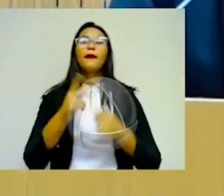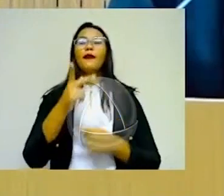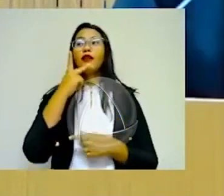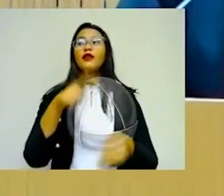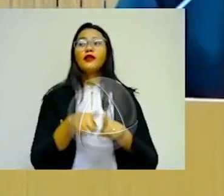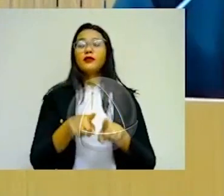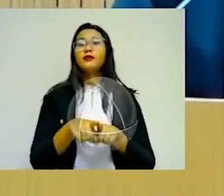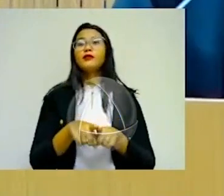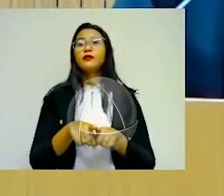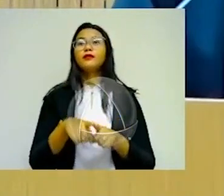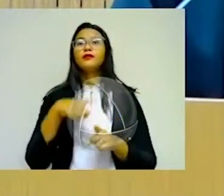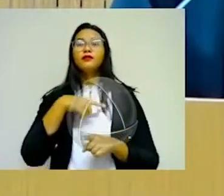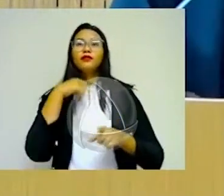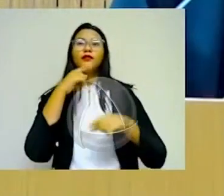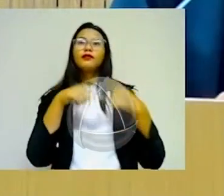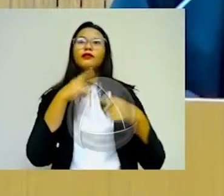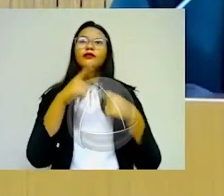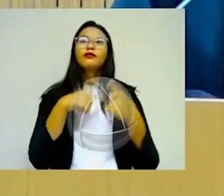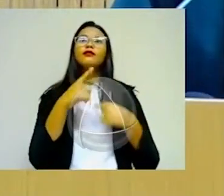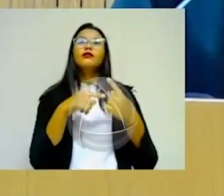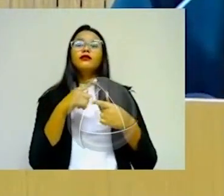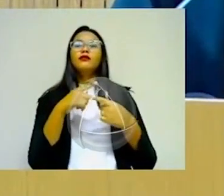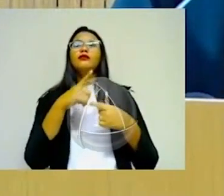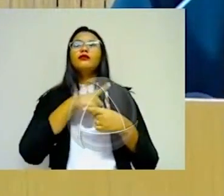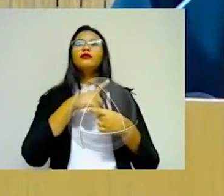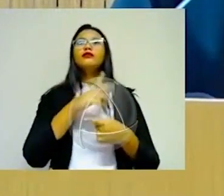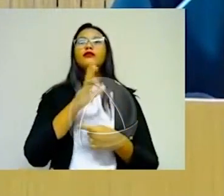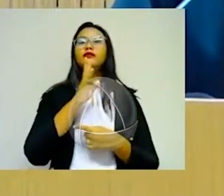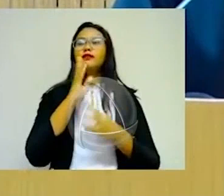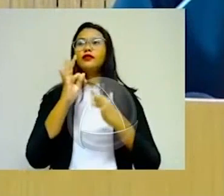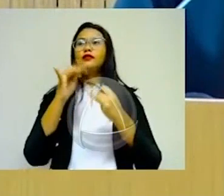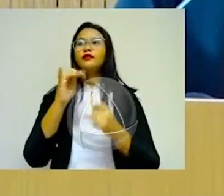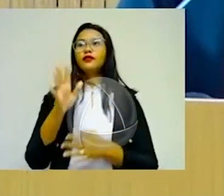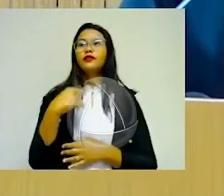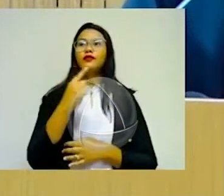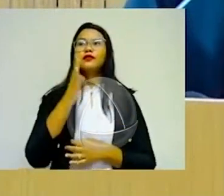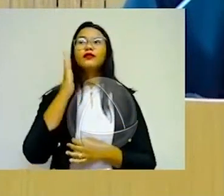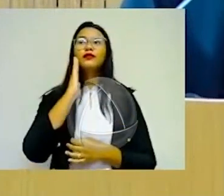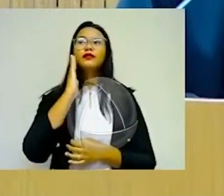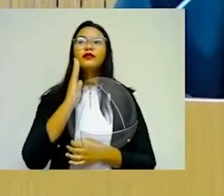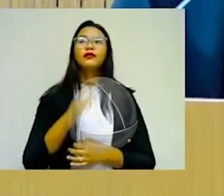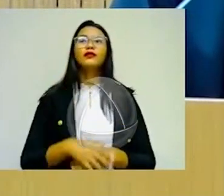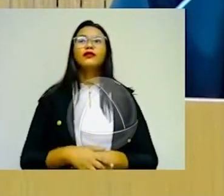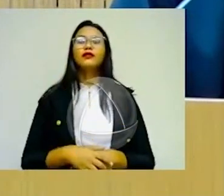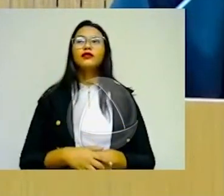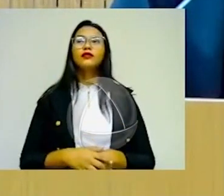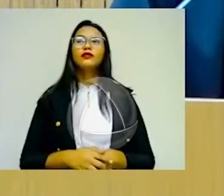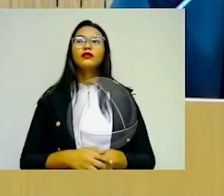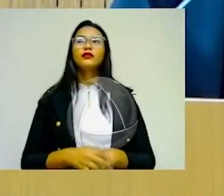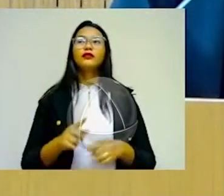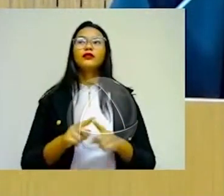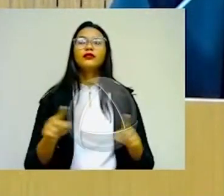atua lá e falando realmente as dificuldades financeiras do município são conhecidas de todos nós.